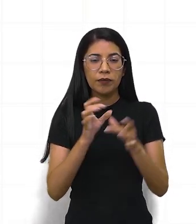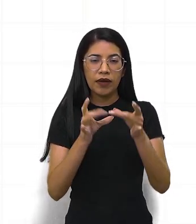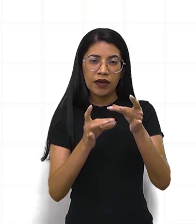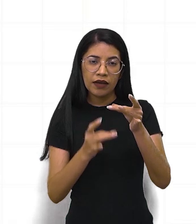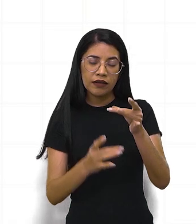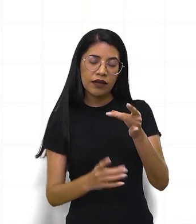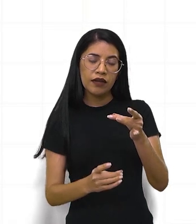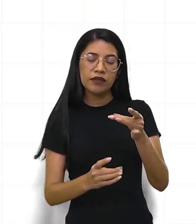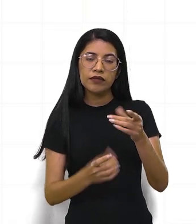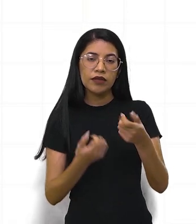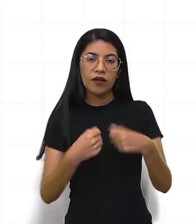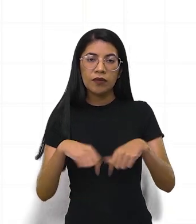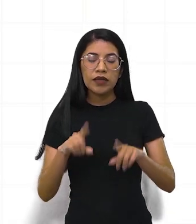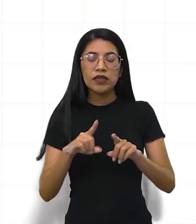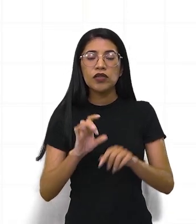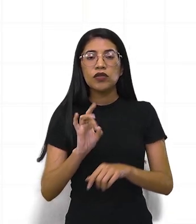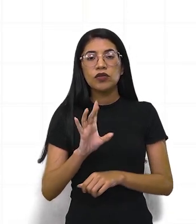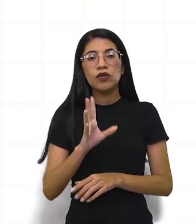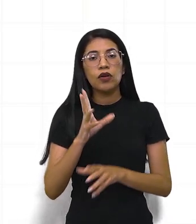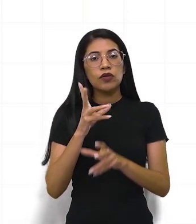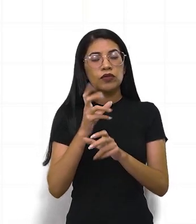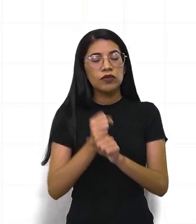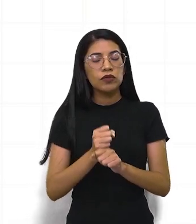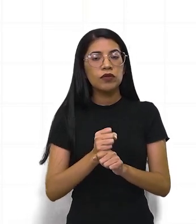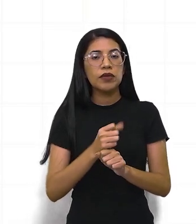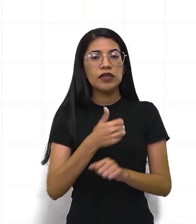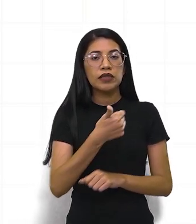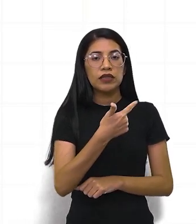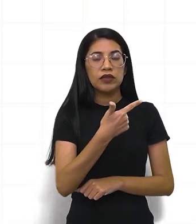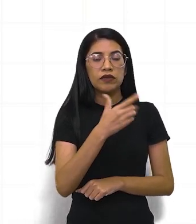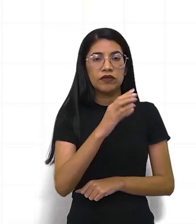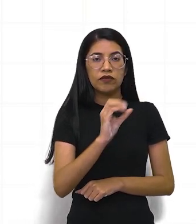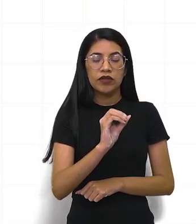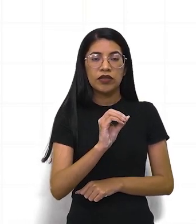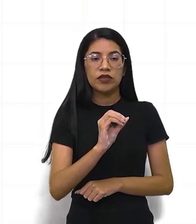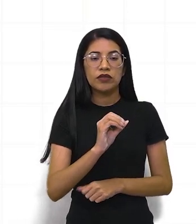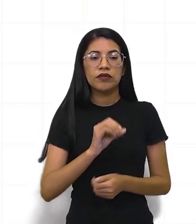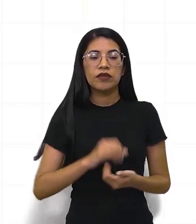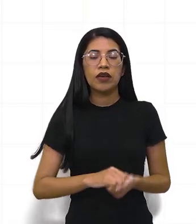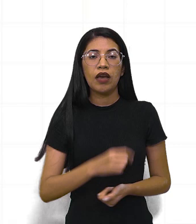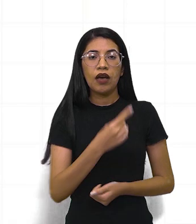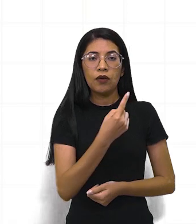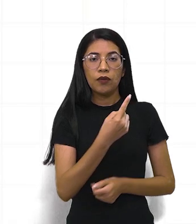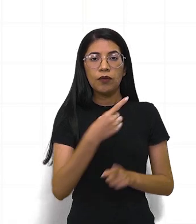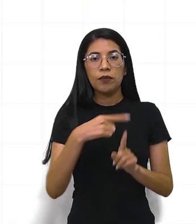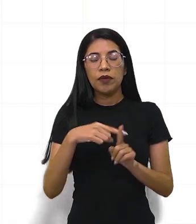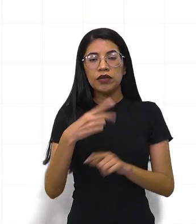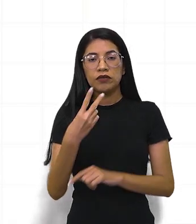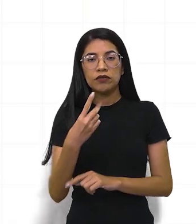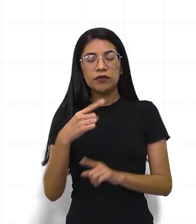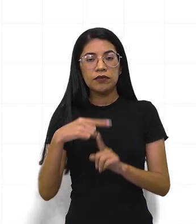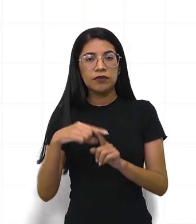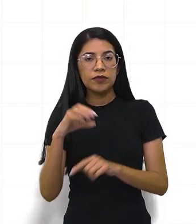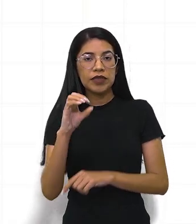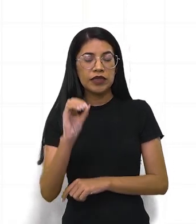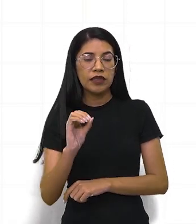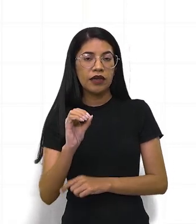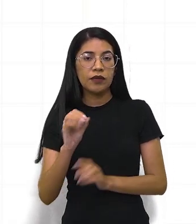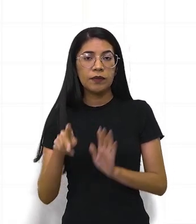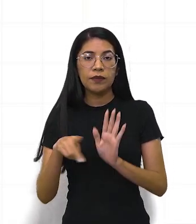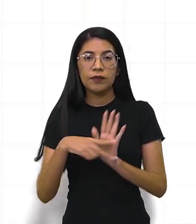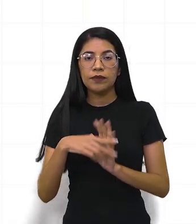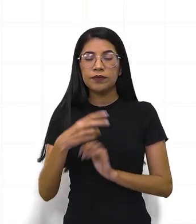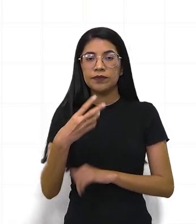resultado. A gente vai só somar os algarismos. 120 é formado por 1, 2 e 0. 1 mais 2 mais 0 é igual a